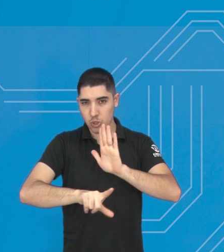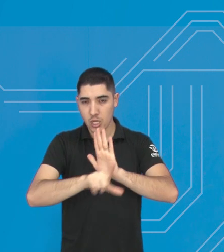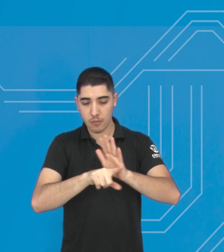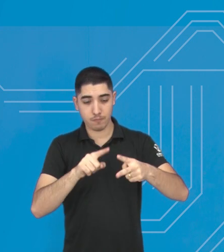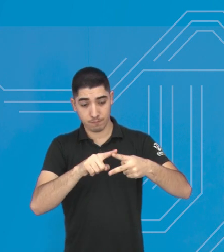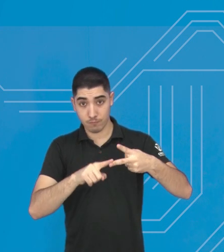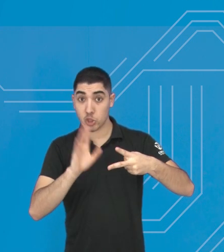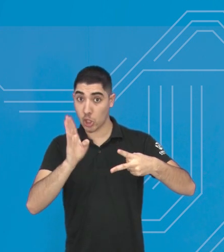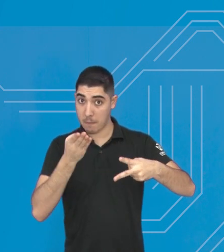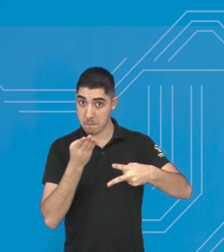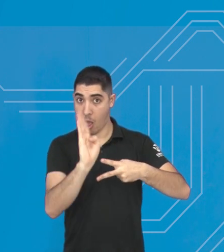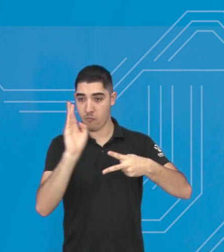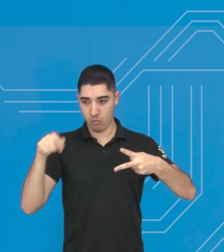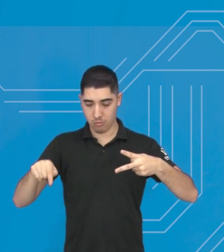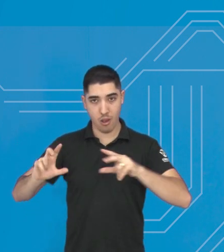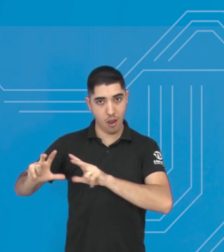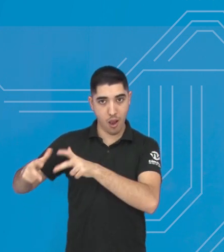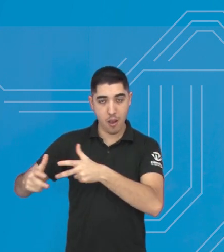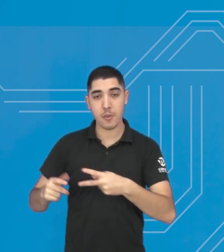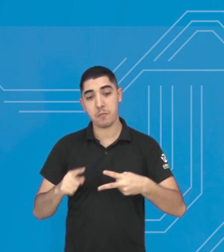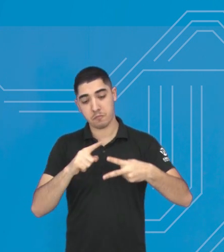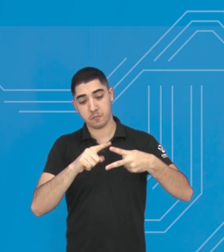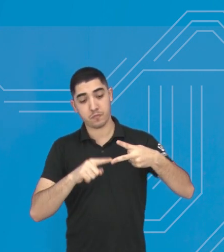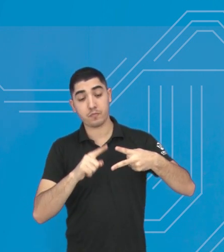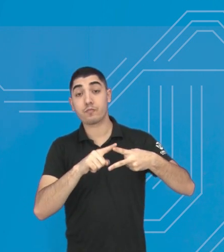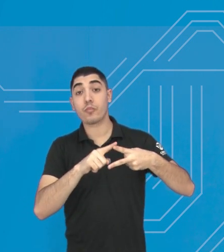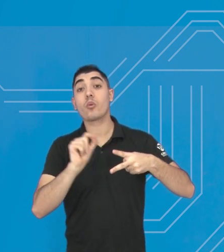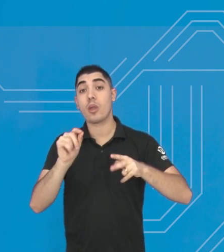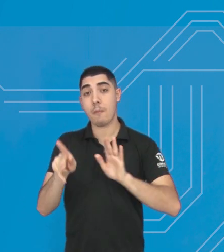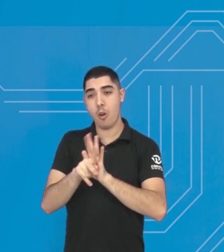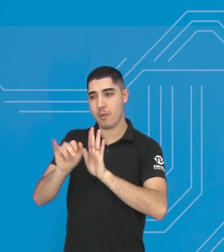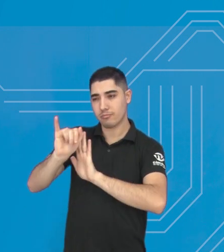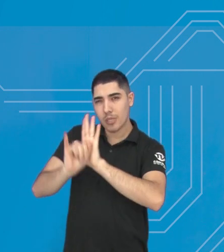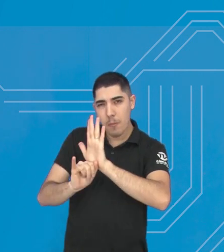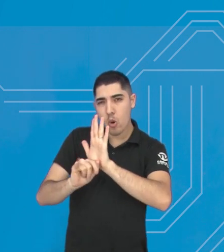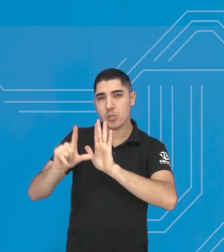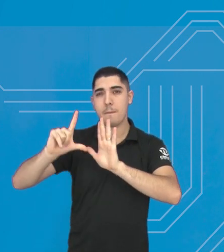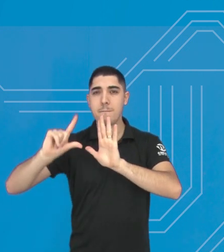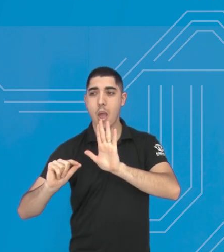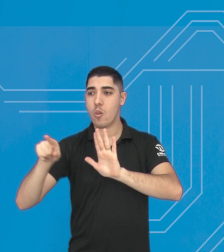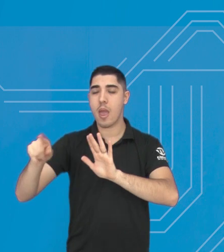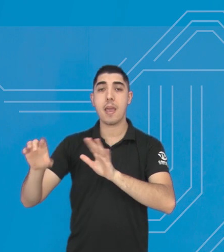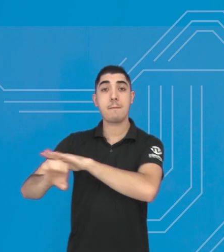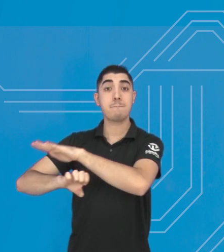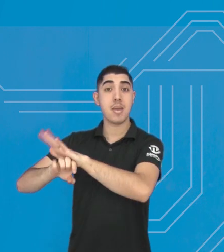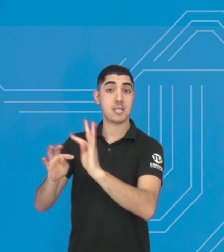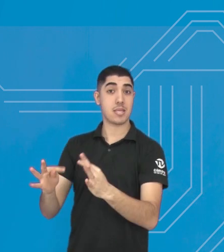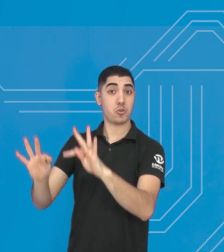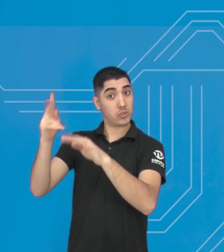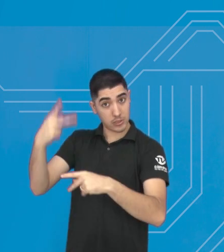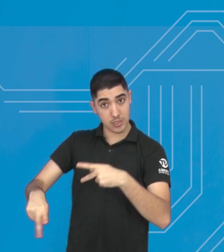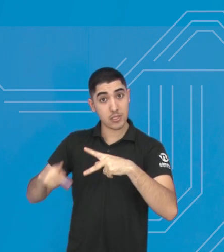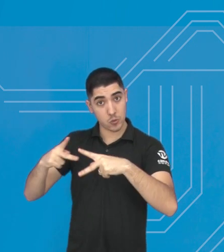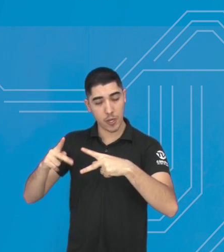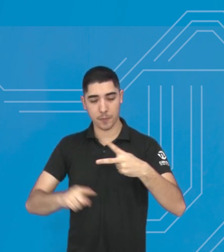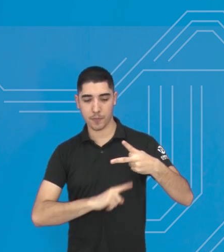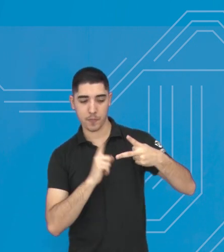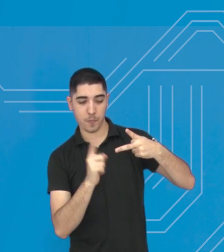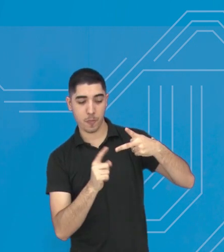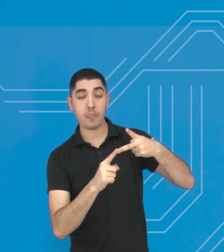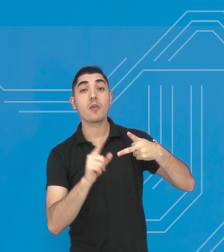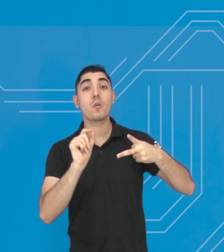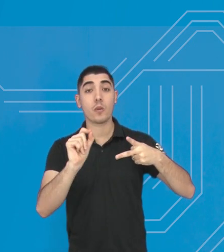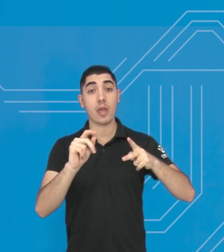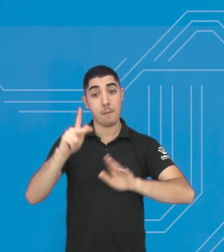projetos de lei aprovados na Câmara. Um deles concede benefícios fiscais para empresas de tecnologia da cidade. E o